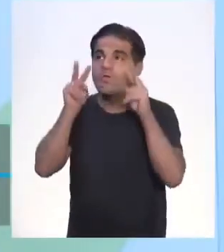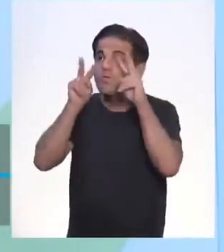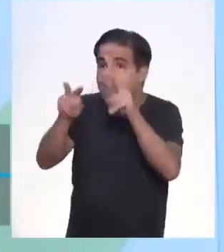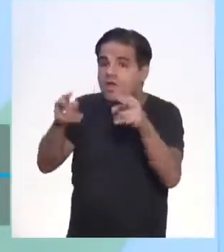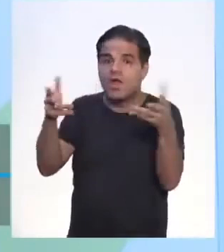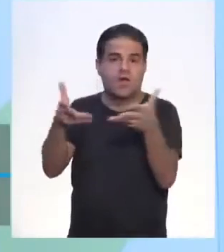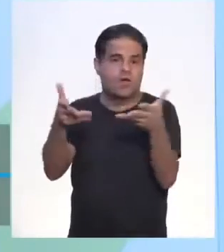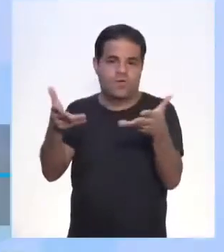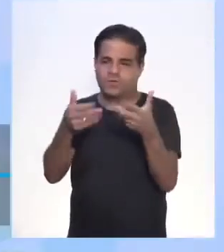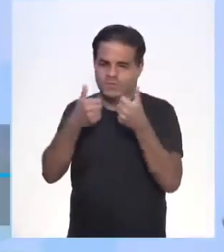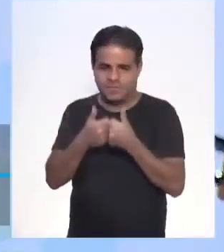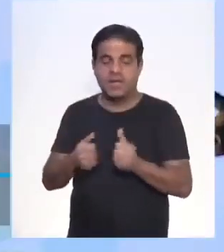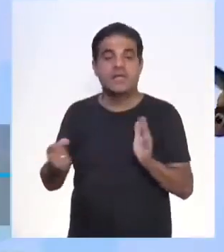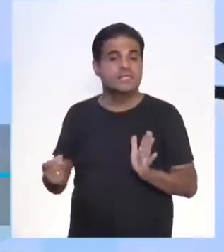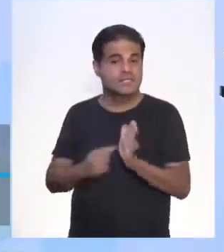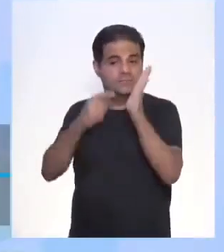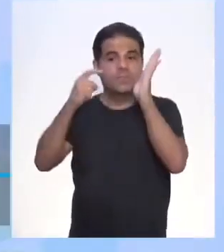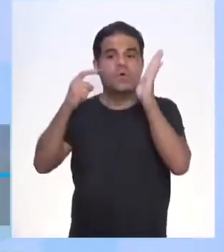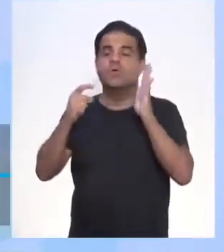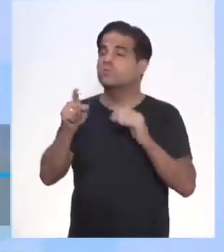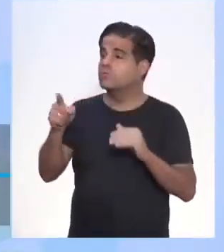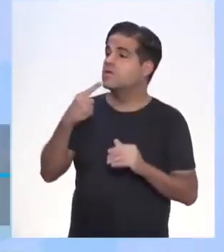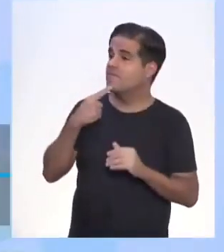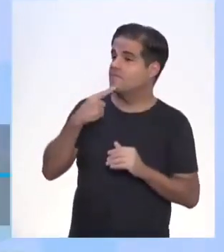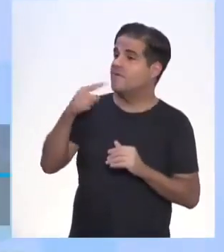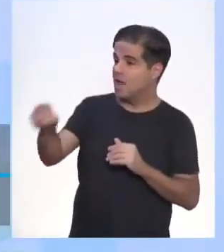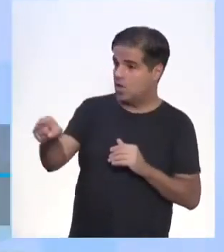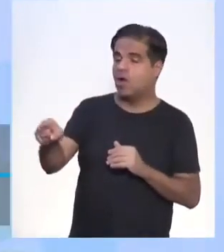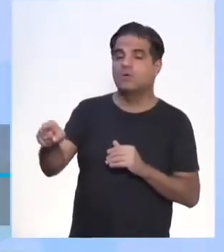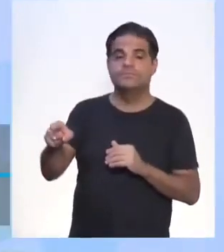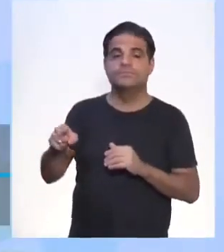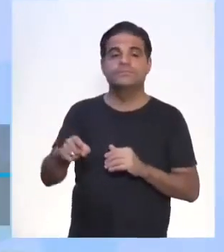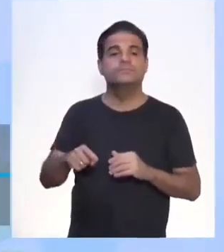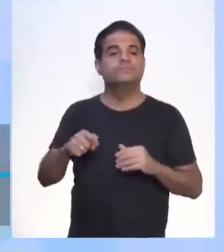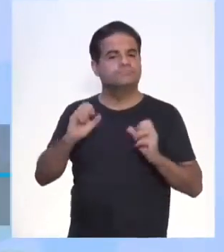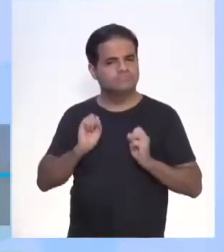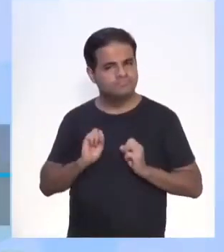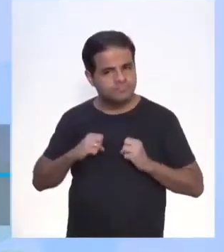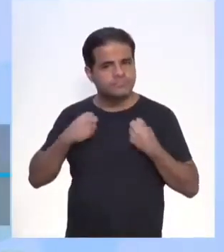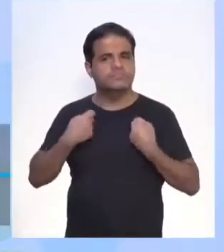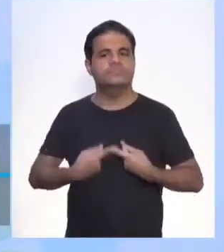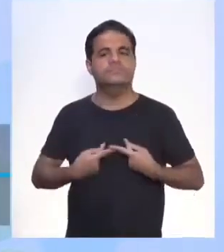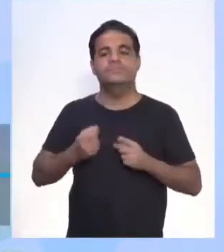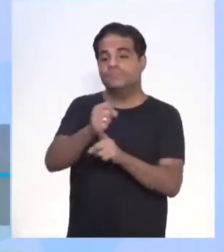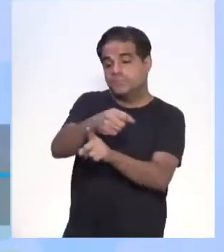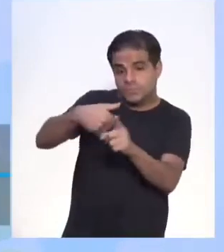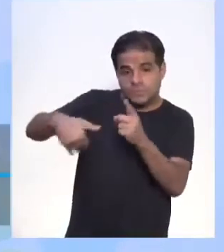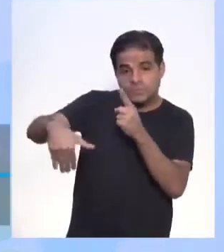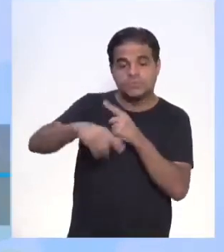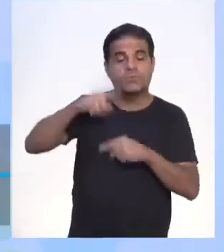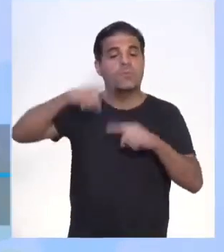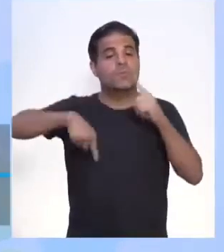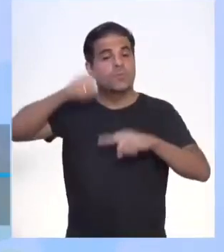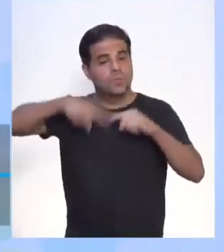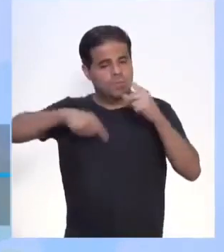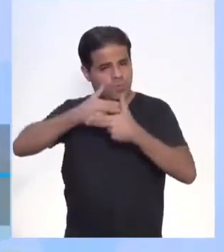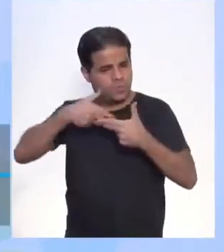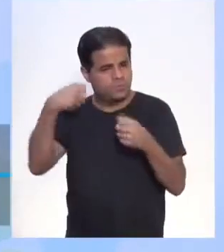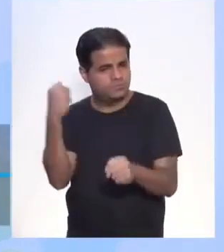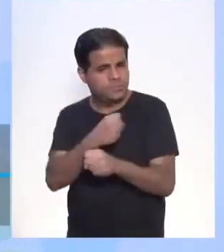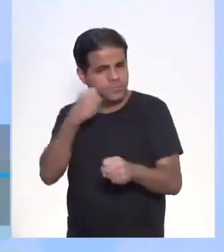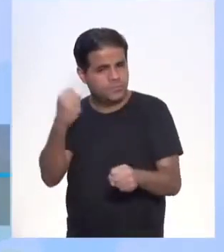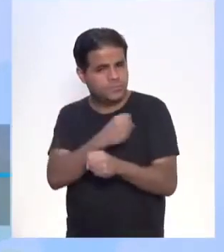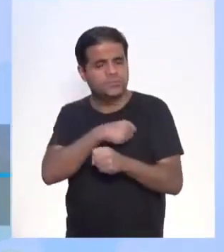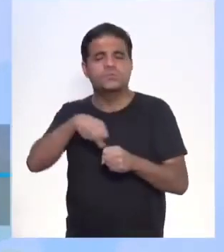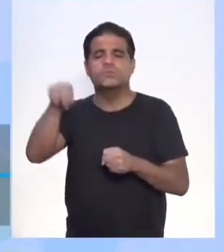bem. E esse ponto, né, Fabi, que você colocou, né, de sermos, enquanto sociedade, produto de uma construção